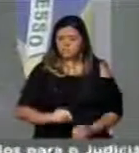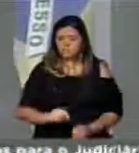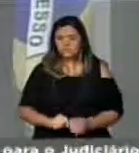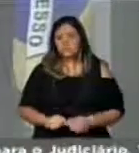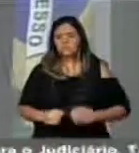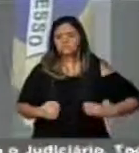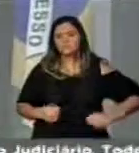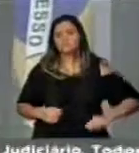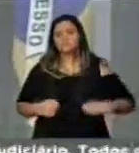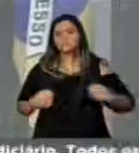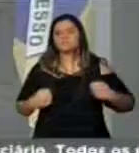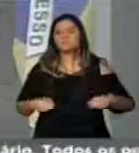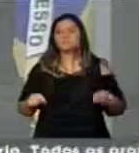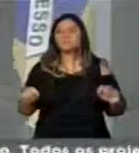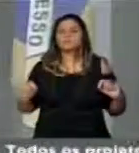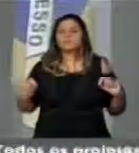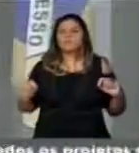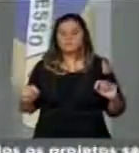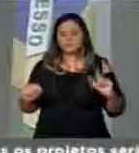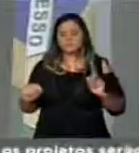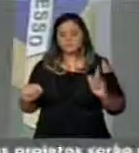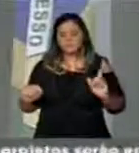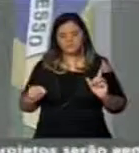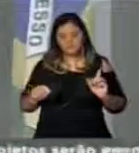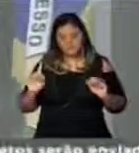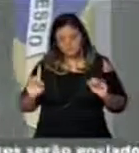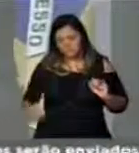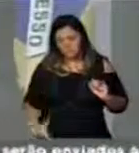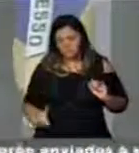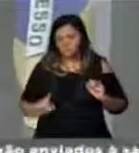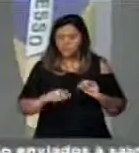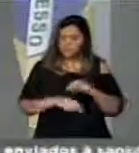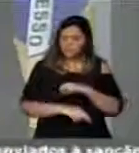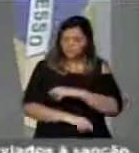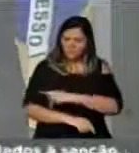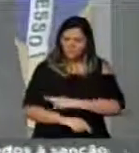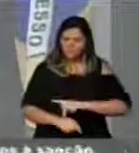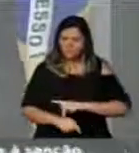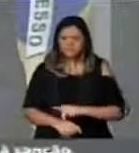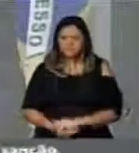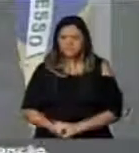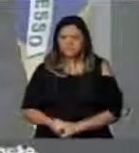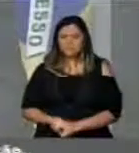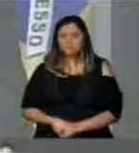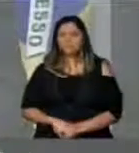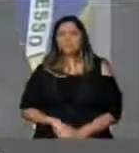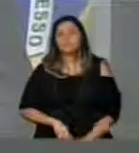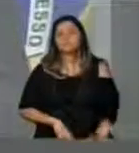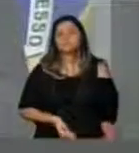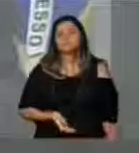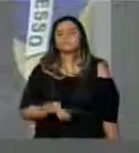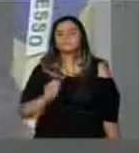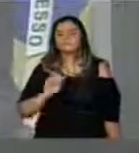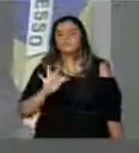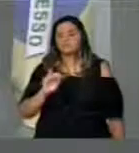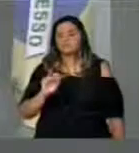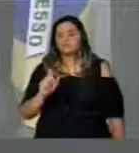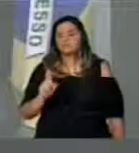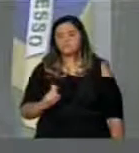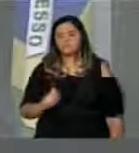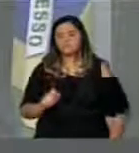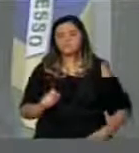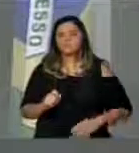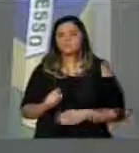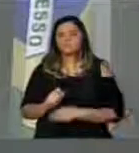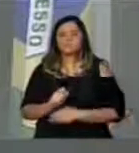pouco e ela tem direito ela tem direito no país que cobra da população brasileira a maior taxa de juros do mundo ea maior